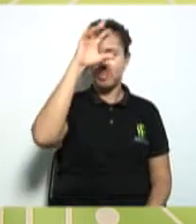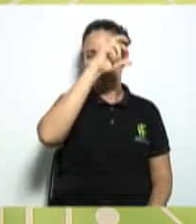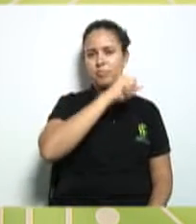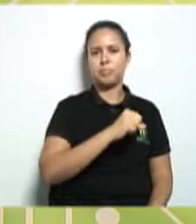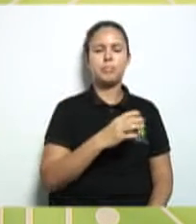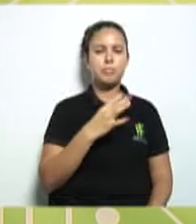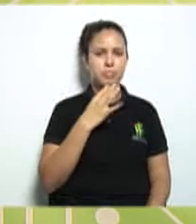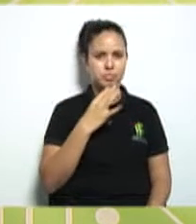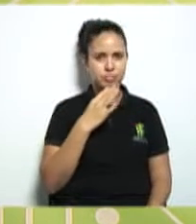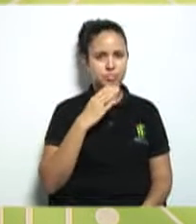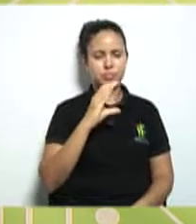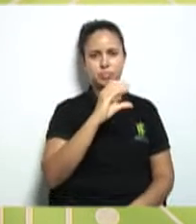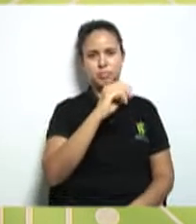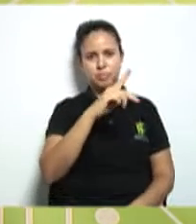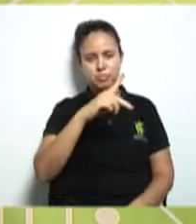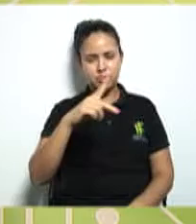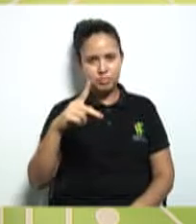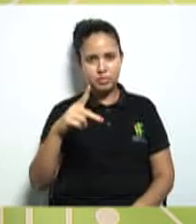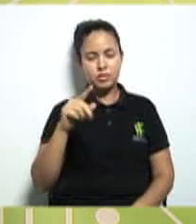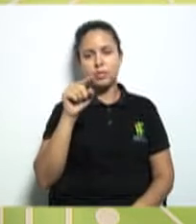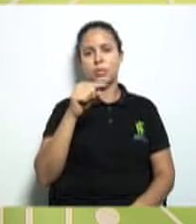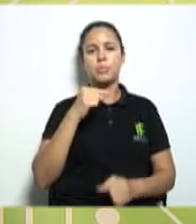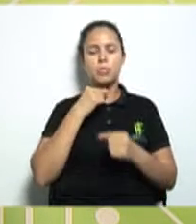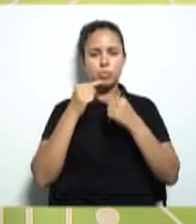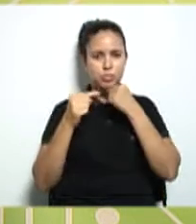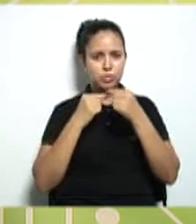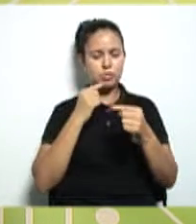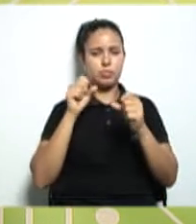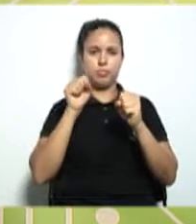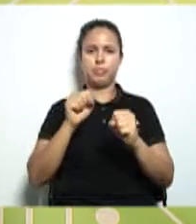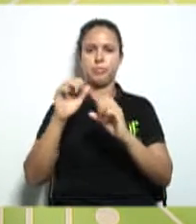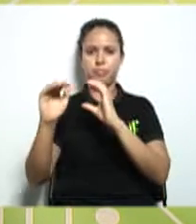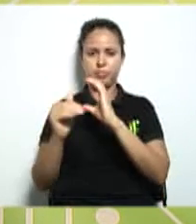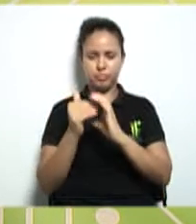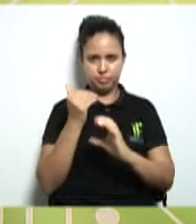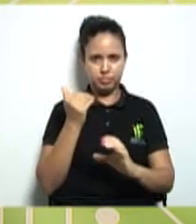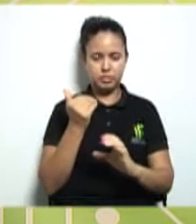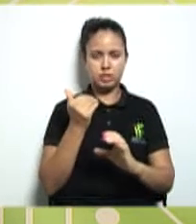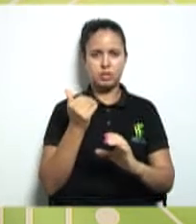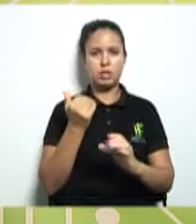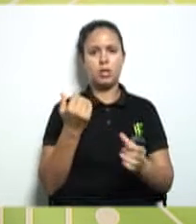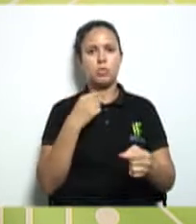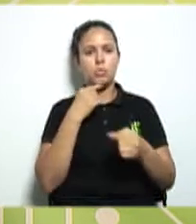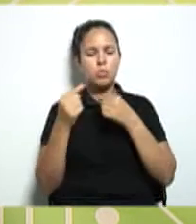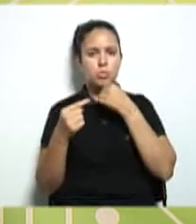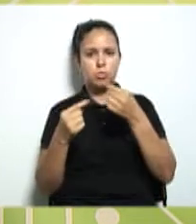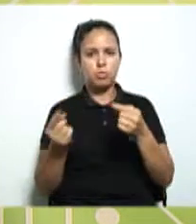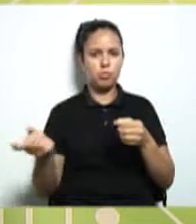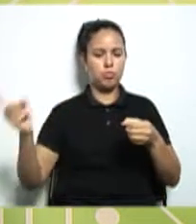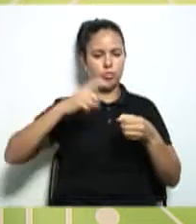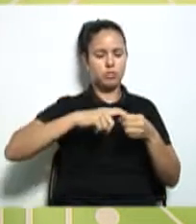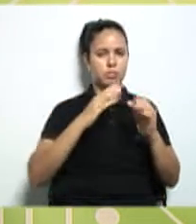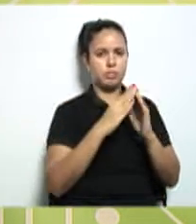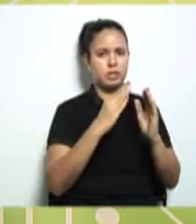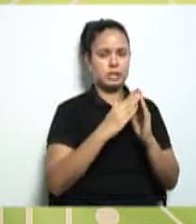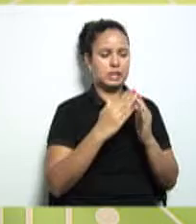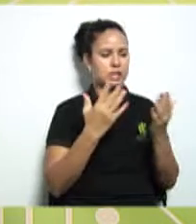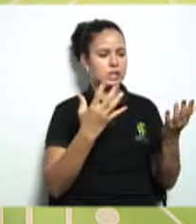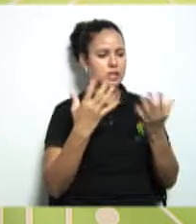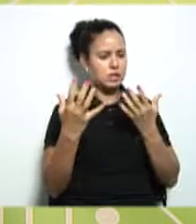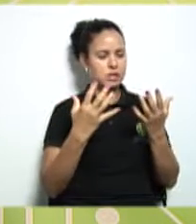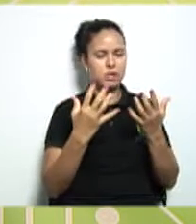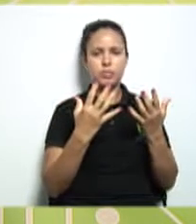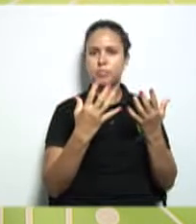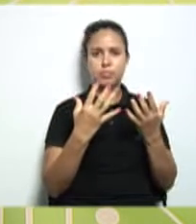isso? Tá com dúvidas? Manda aqui para nós, tá certo? Olha, não fiquem com dúvidas, não vão para casa com dúvidas. Tem